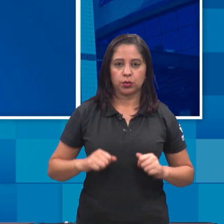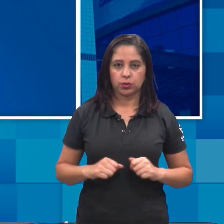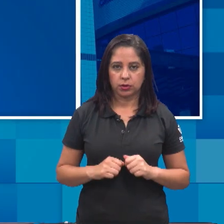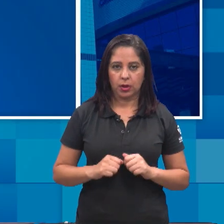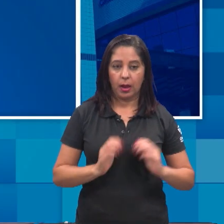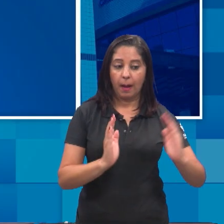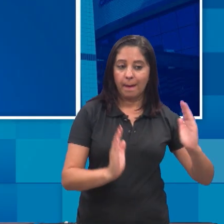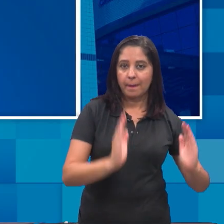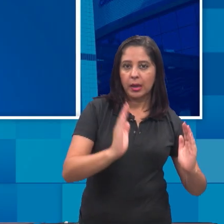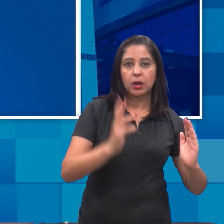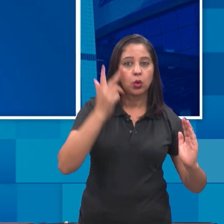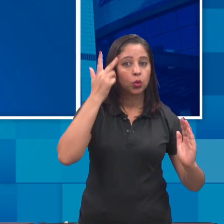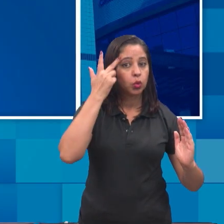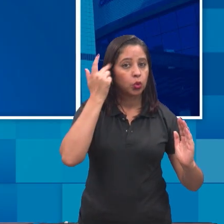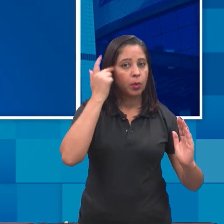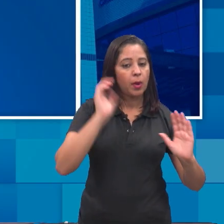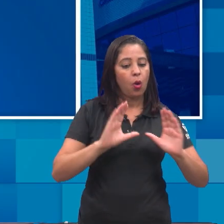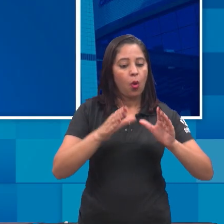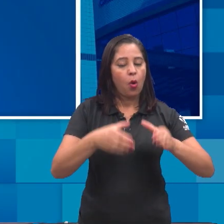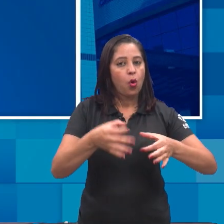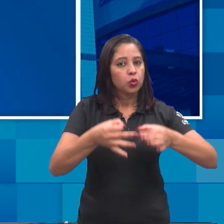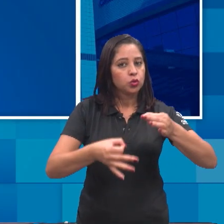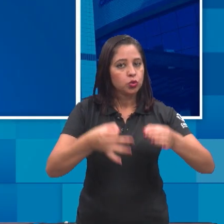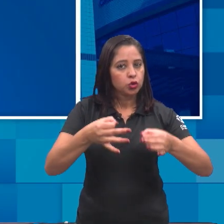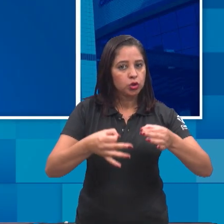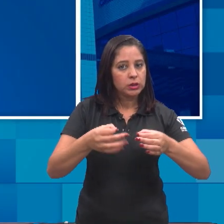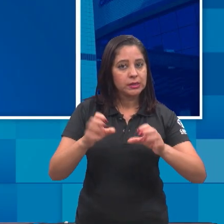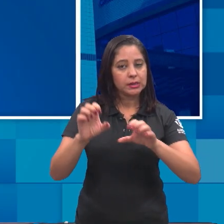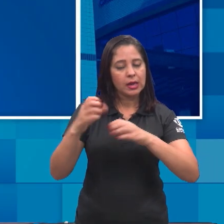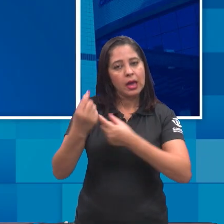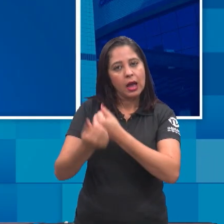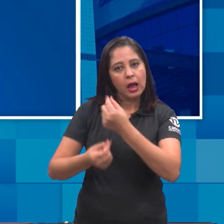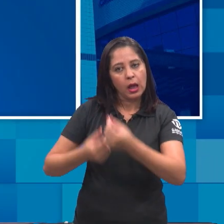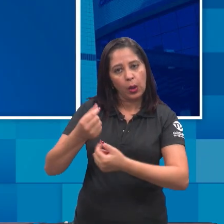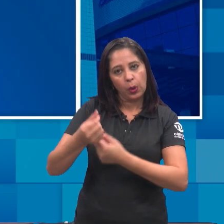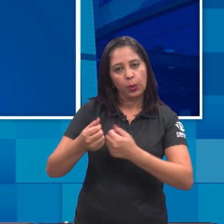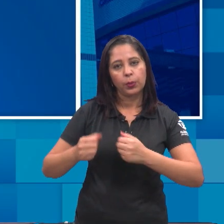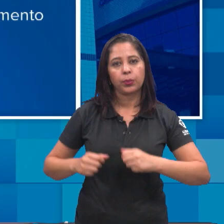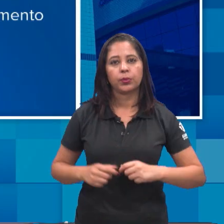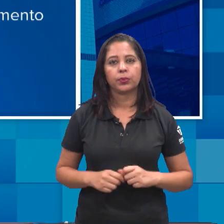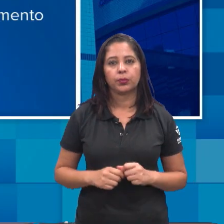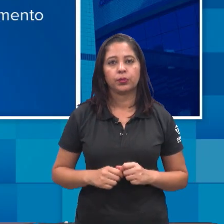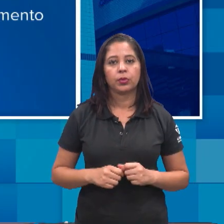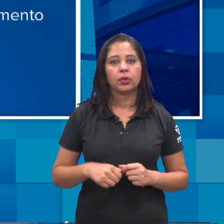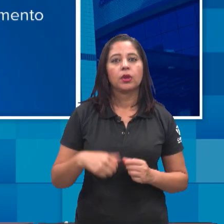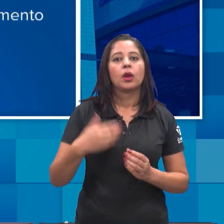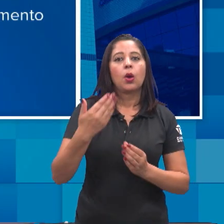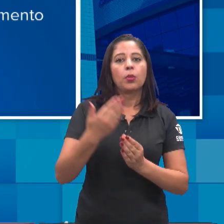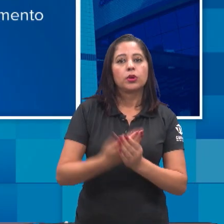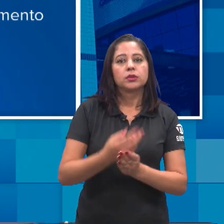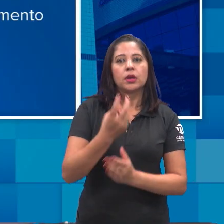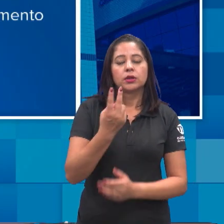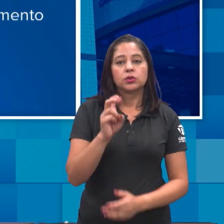Rito ordinário, comissões Justiça e Economia. Processo número